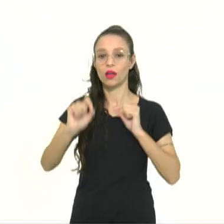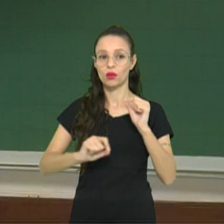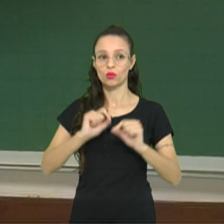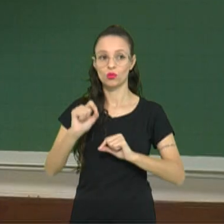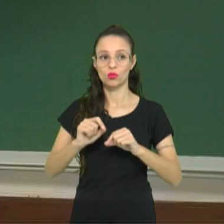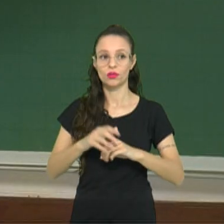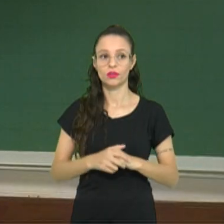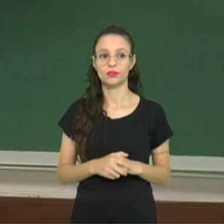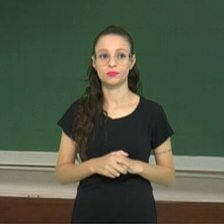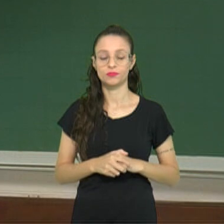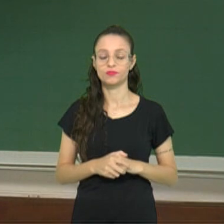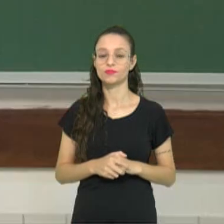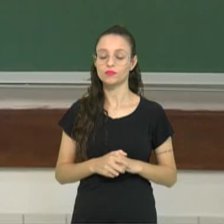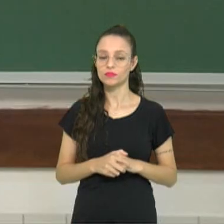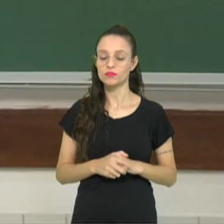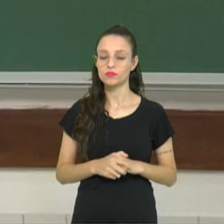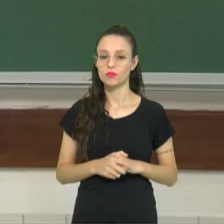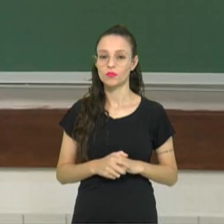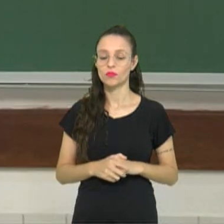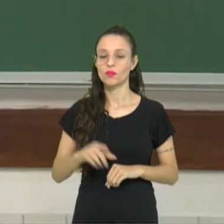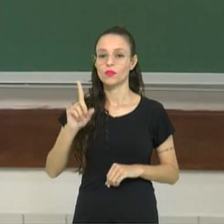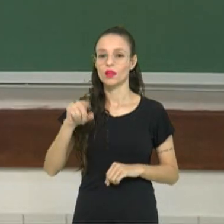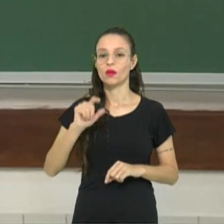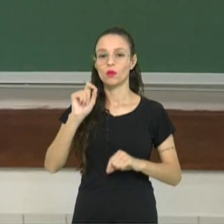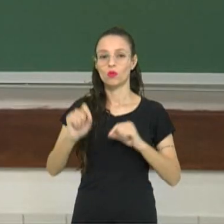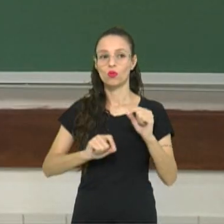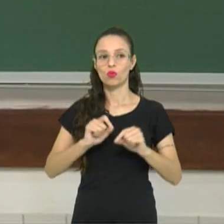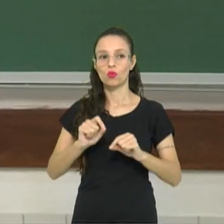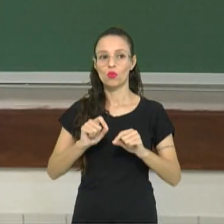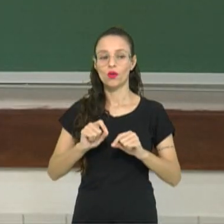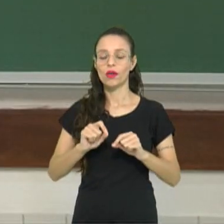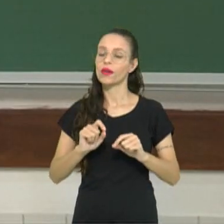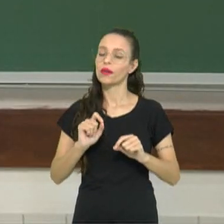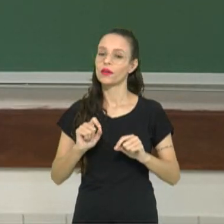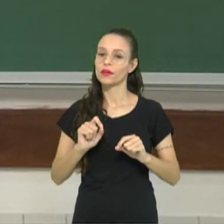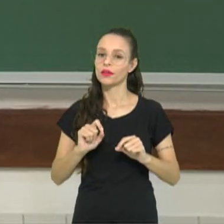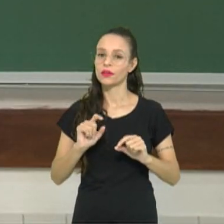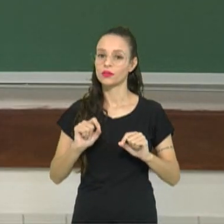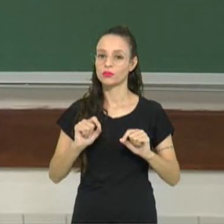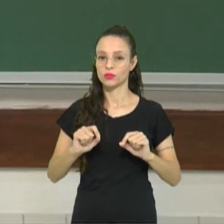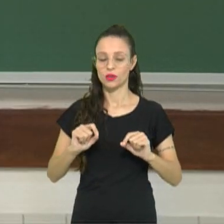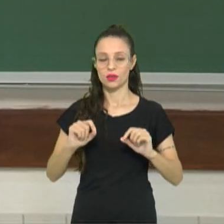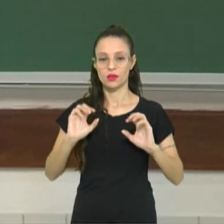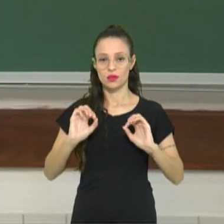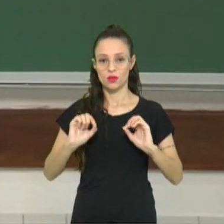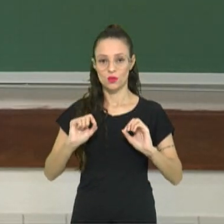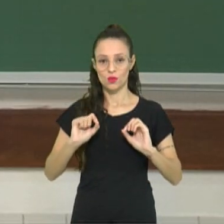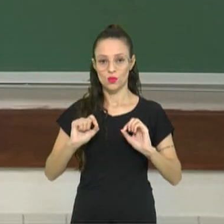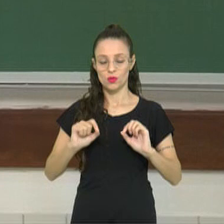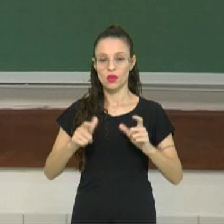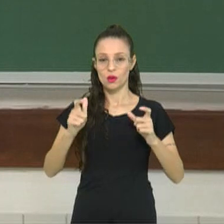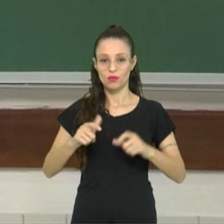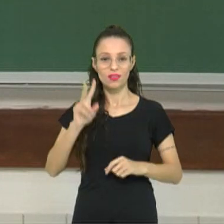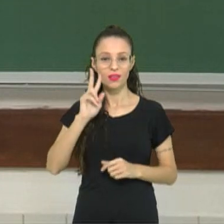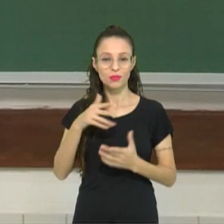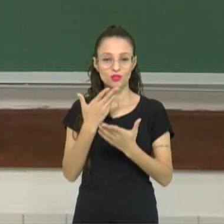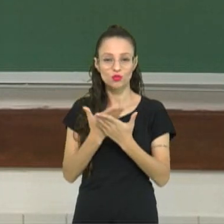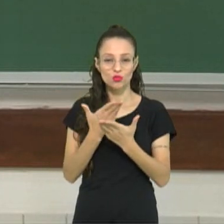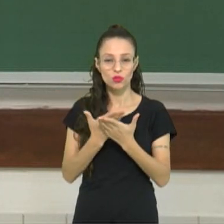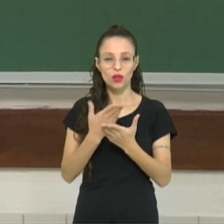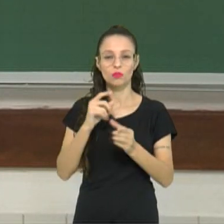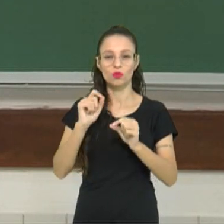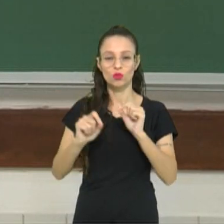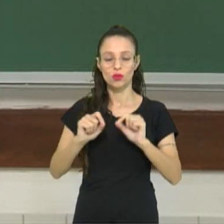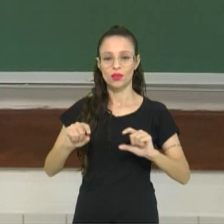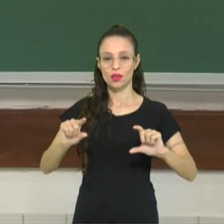acontece? Esse procedimento, ela vai atuar justamente ali na comunicação, onde, lembra lá que nós estudamos que